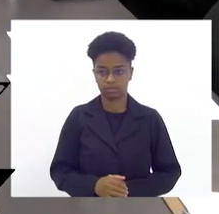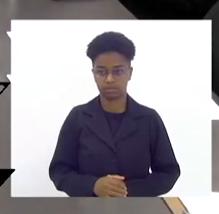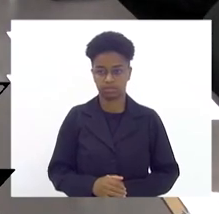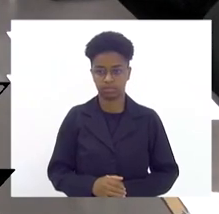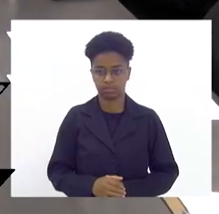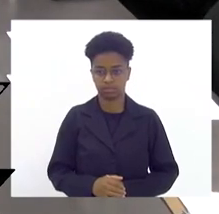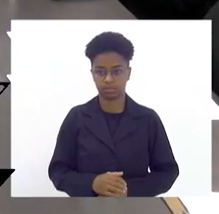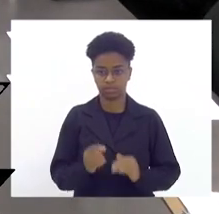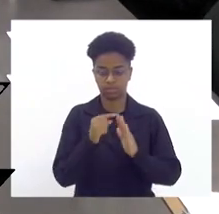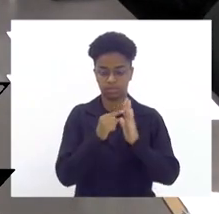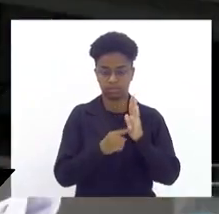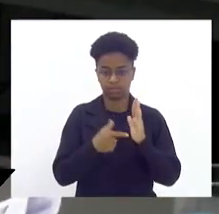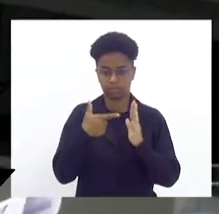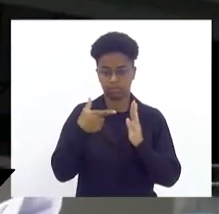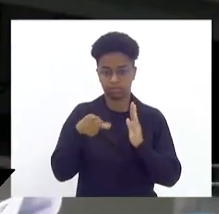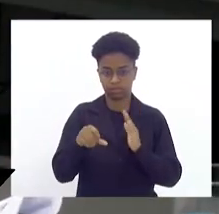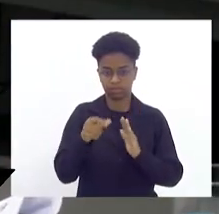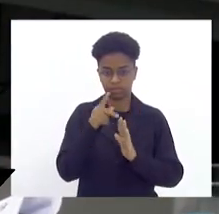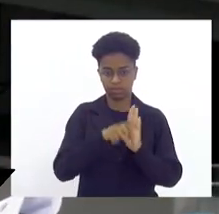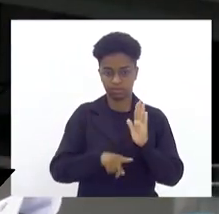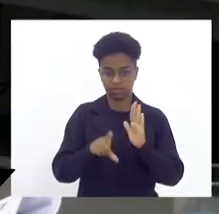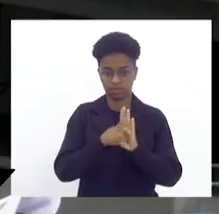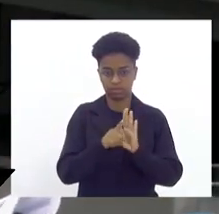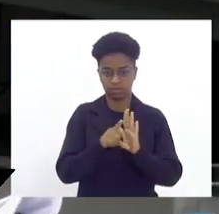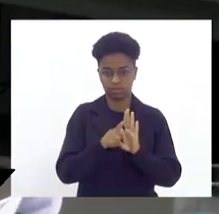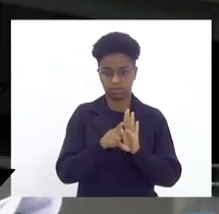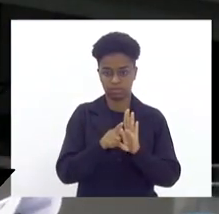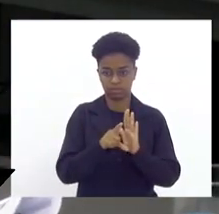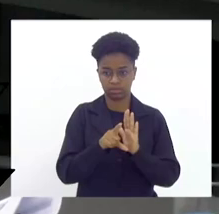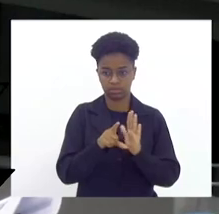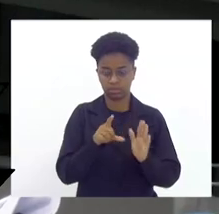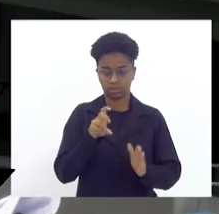Item 29 da pauta, projeto de lei